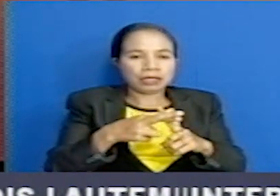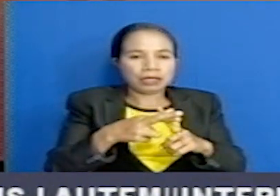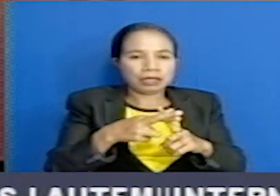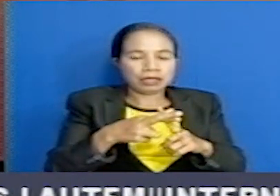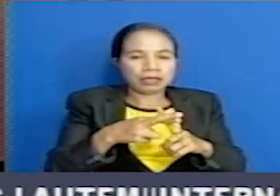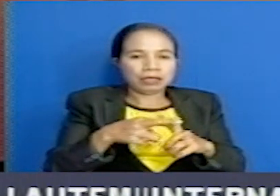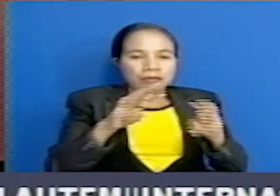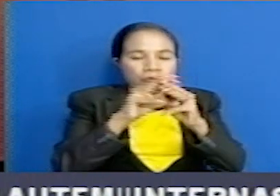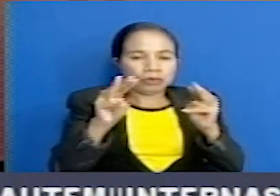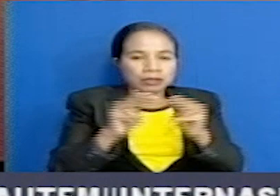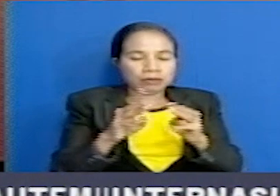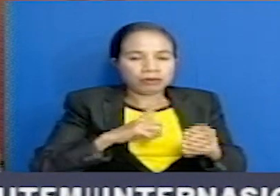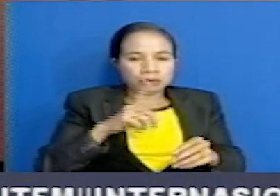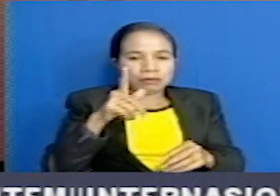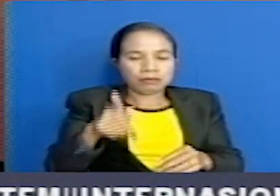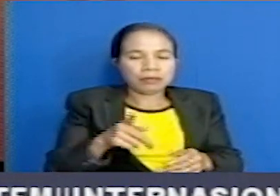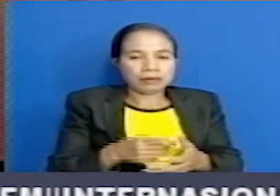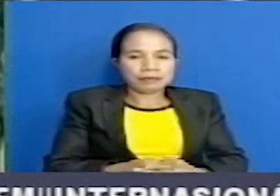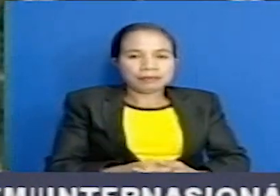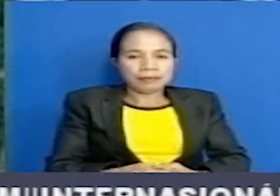Pátria, Município Lautem.